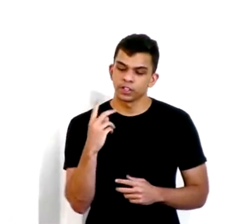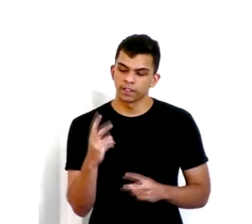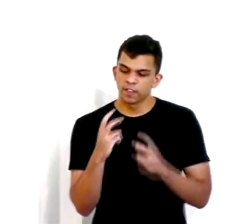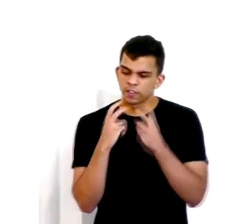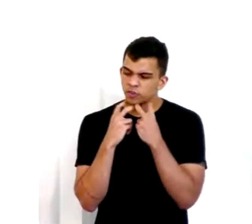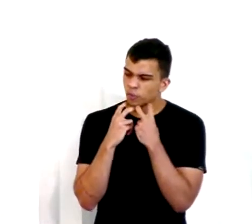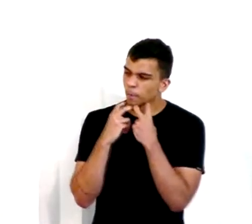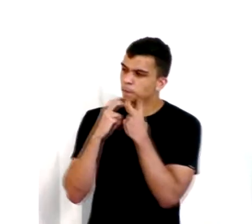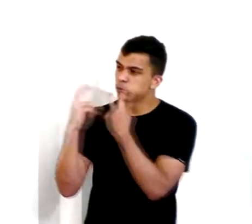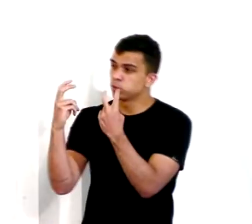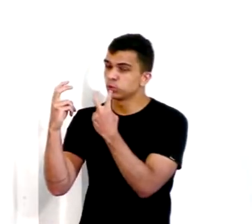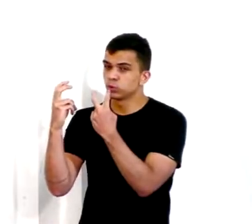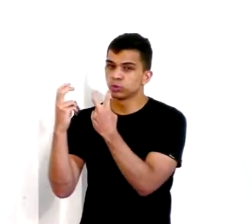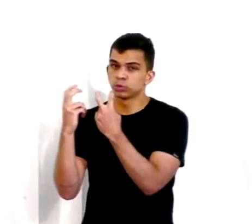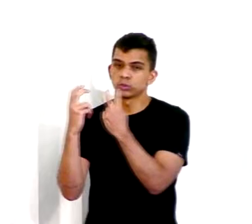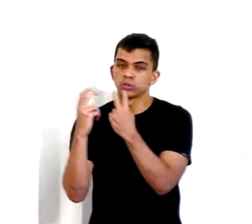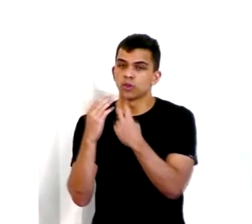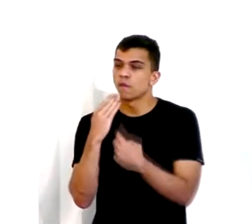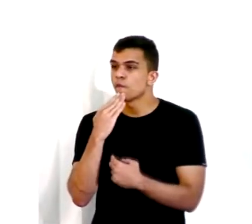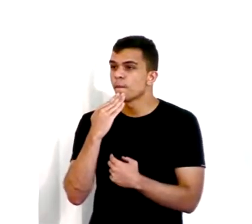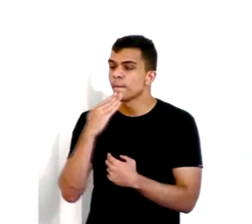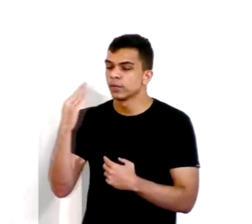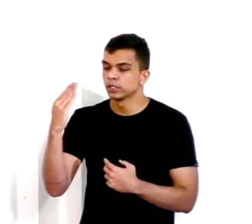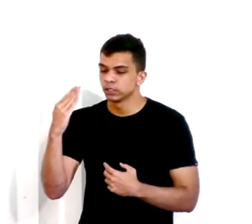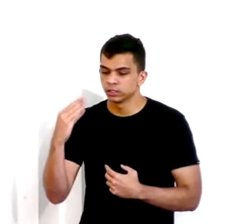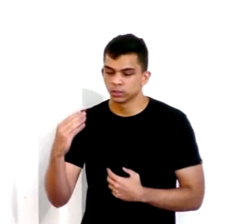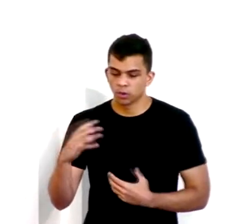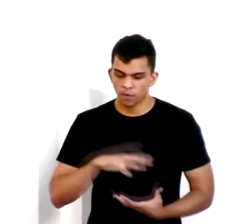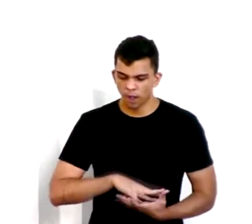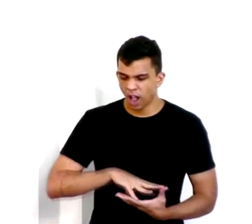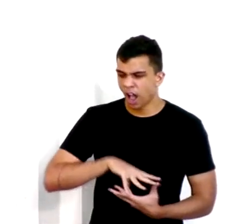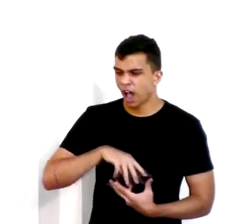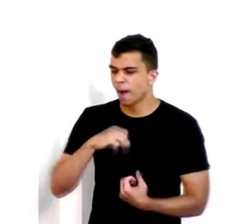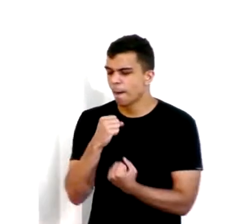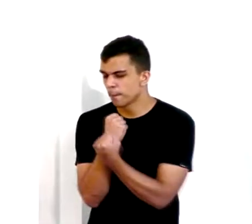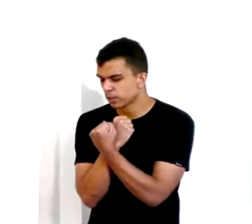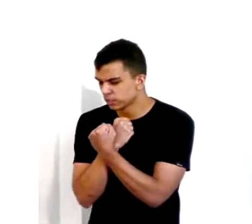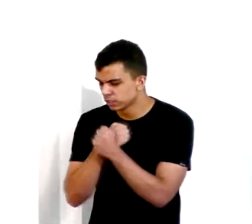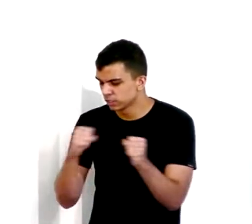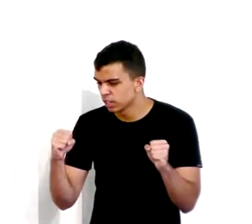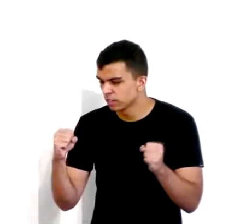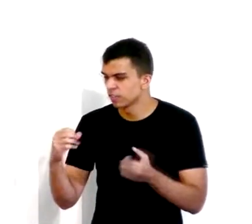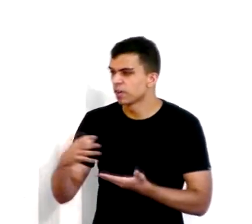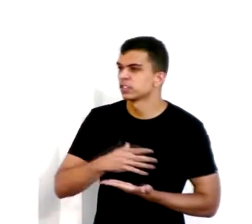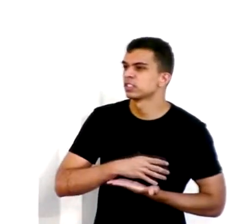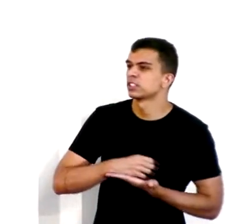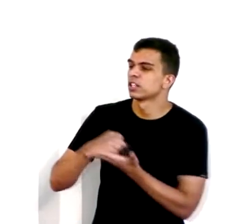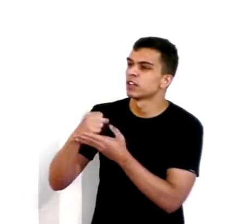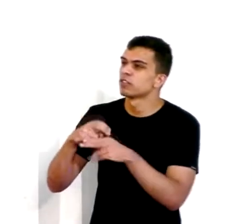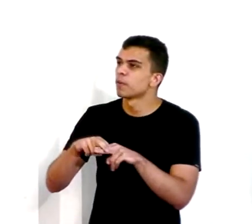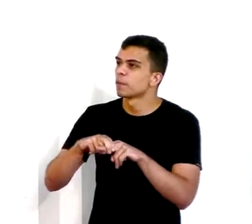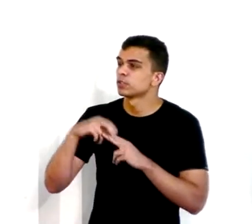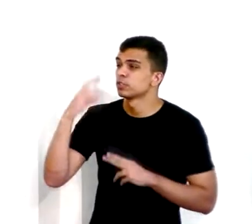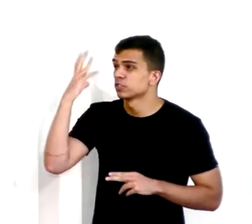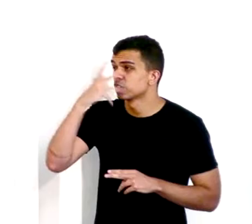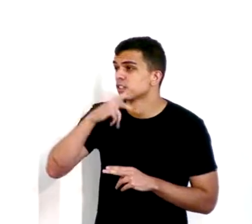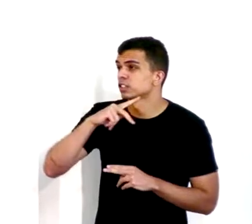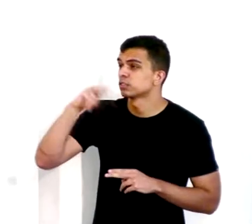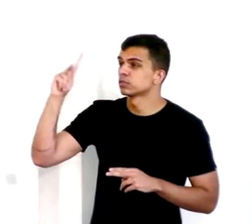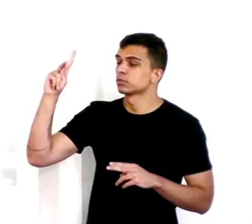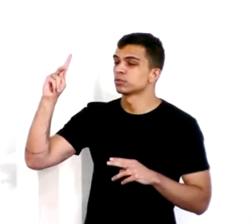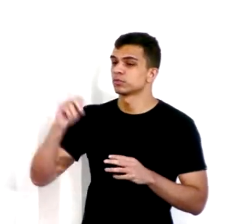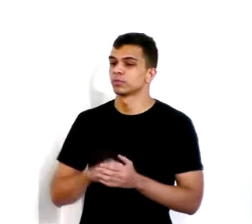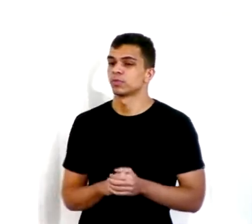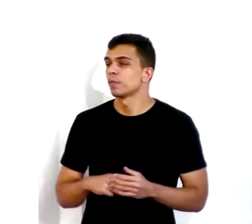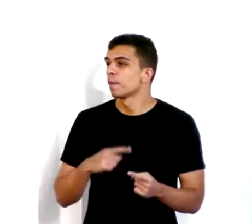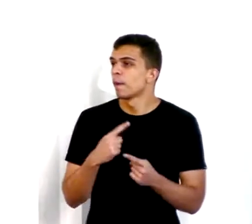sua miséria. Livra minha alma, salve-me por tua graça, pois não há recordação de ti